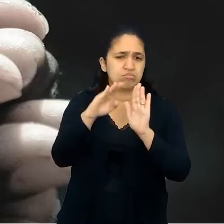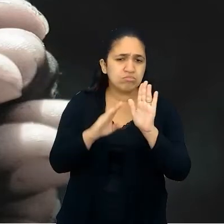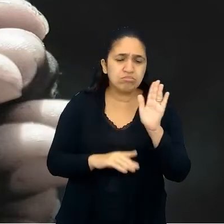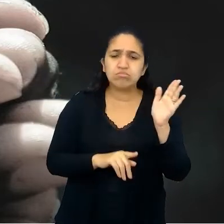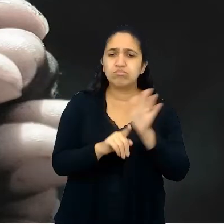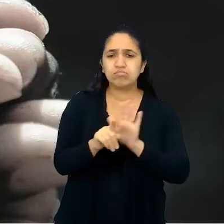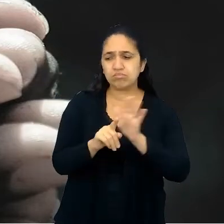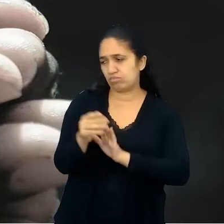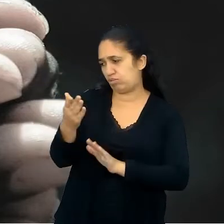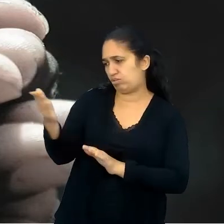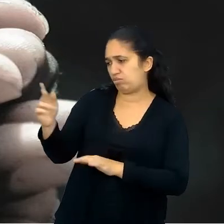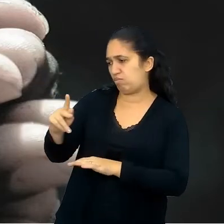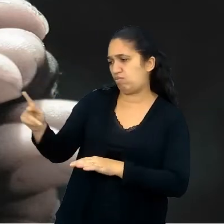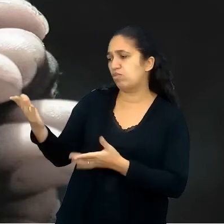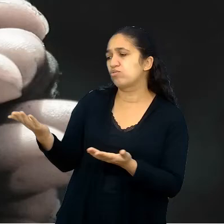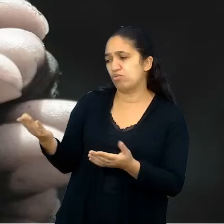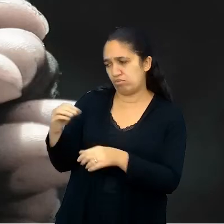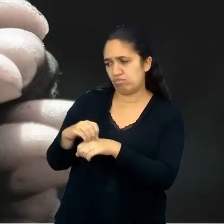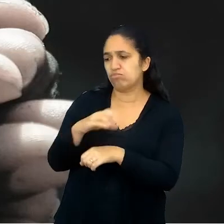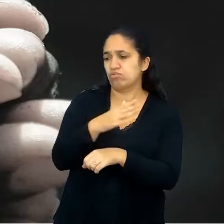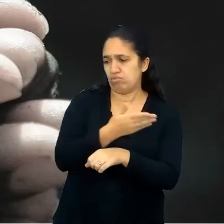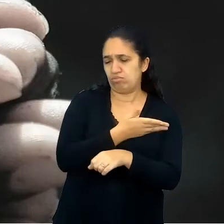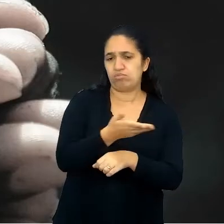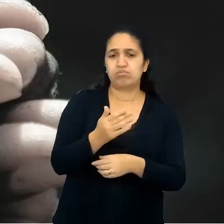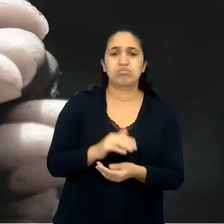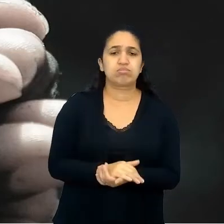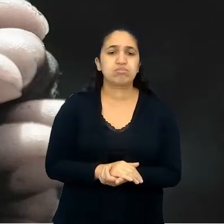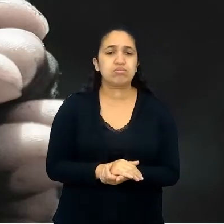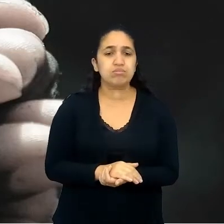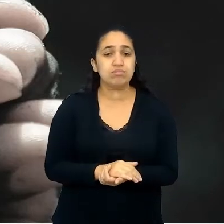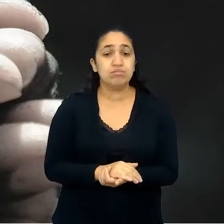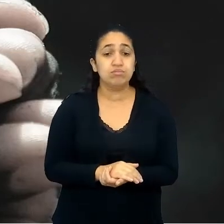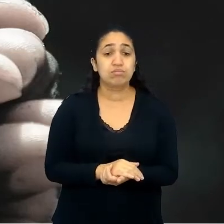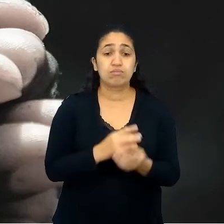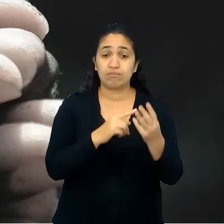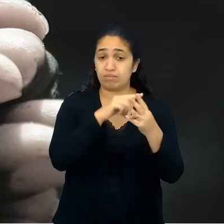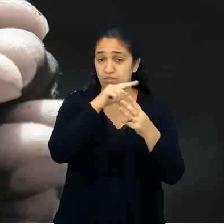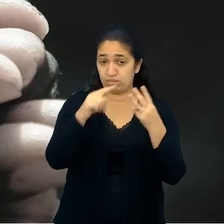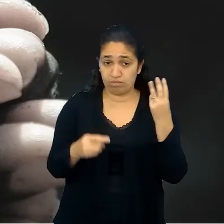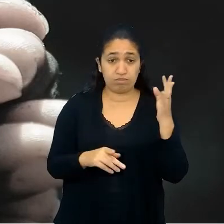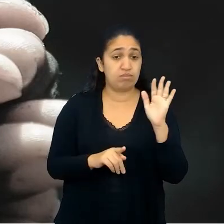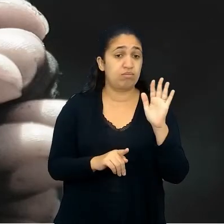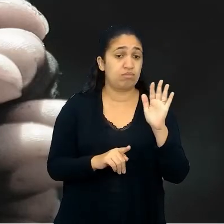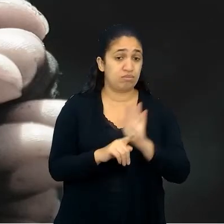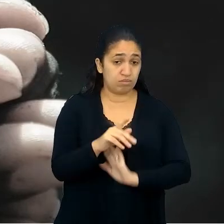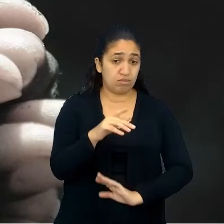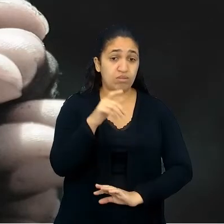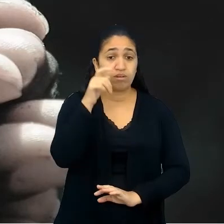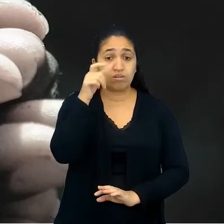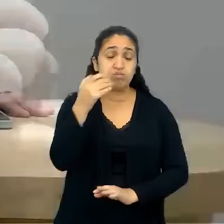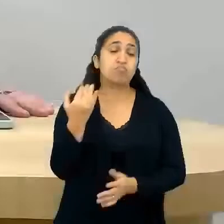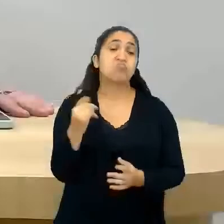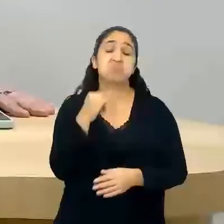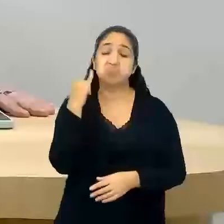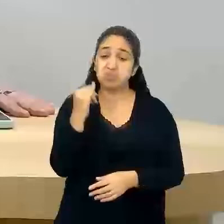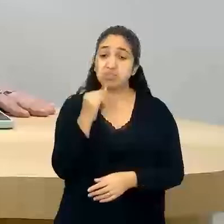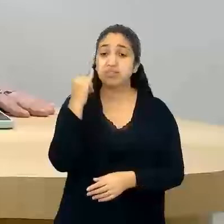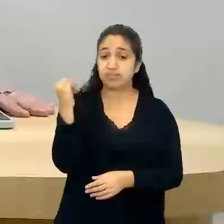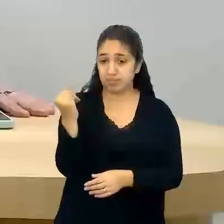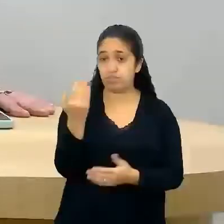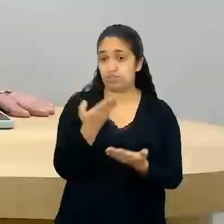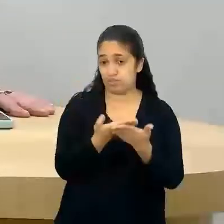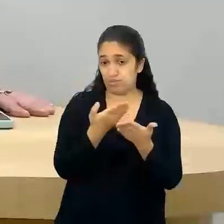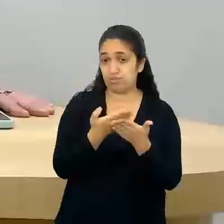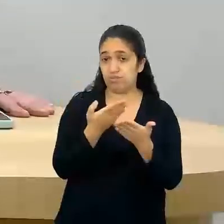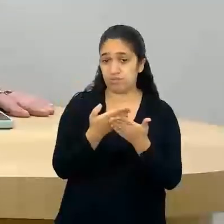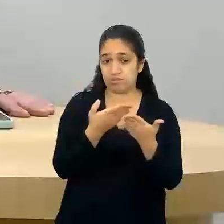né, o professor aí como sugestão pode indicar. Então são 3 perguntas aí que têm muita importância nos estudos feitos